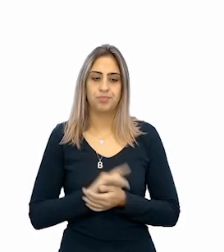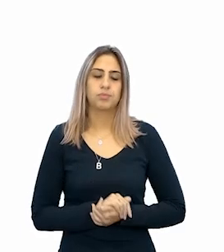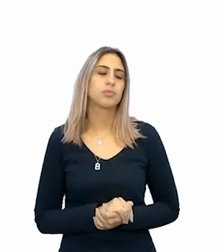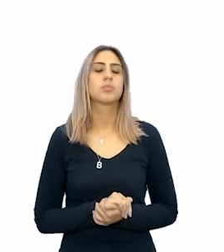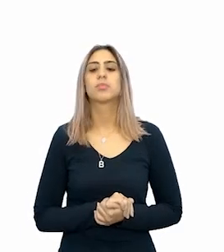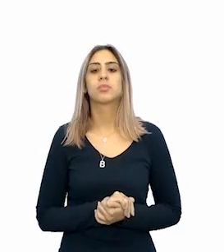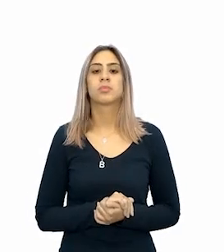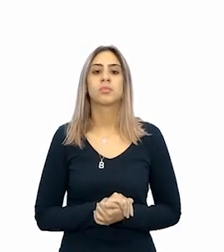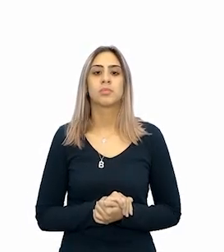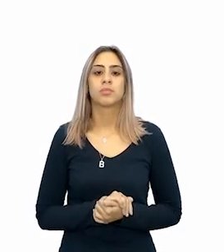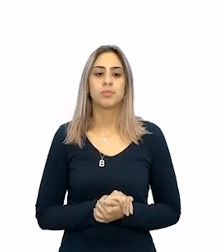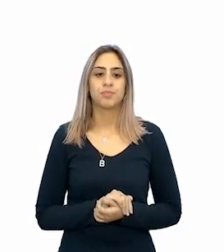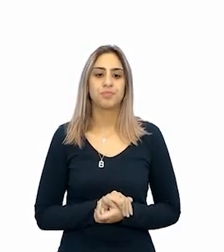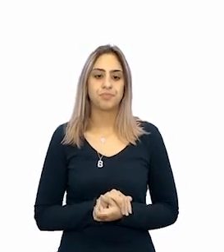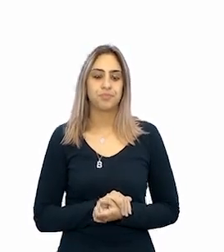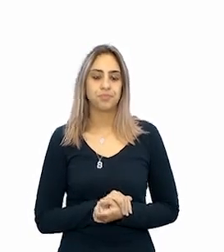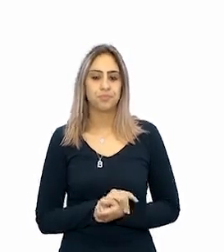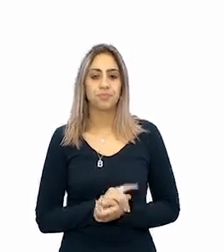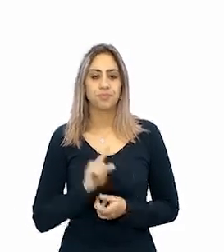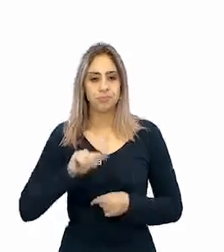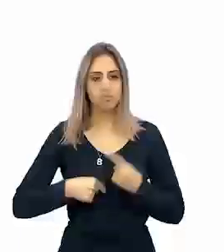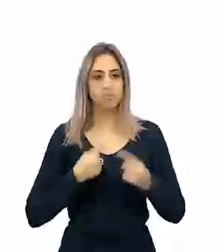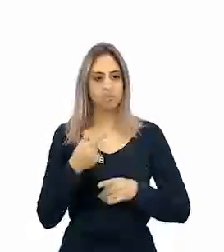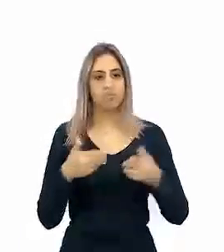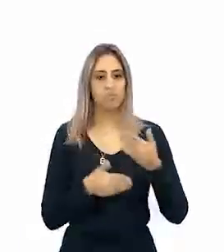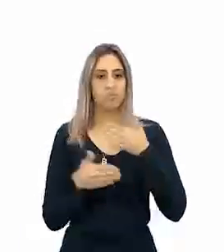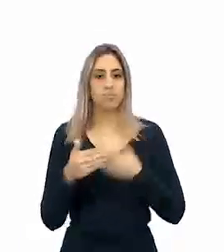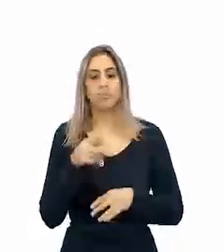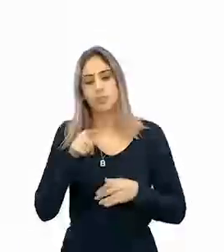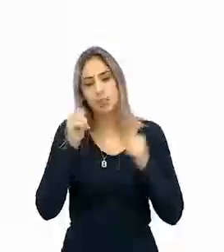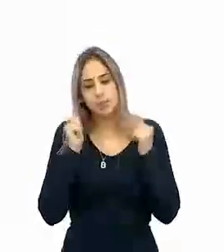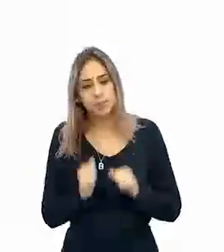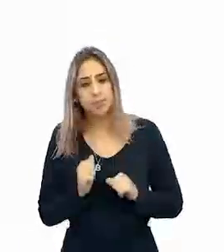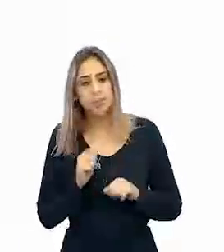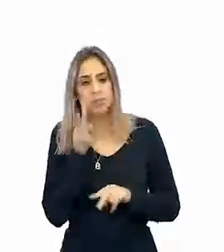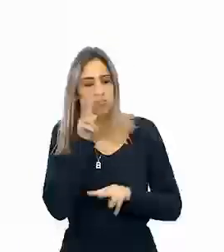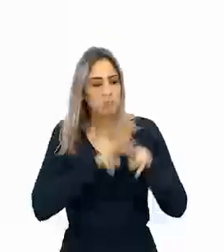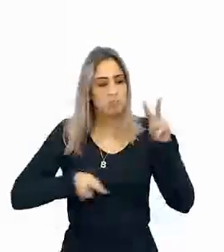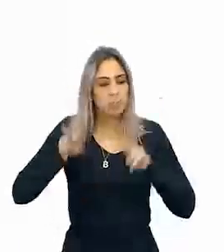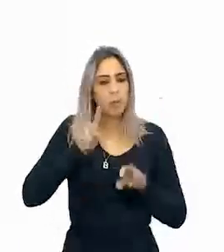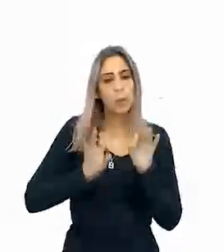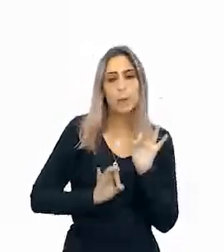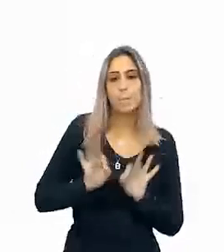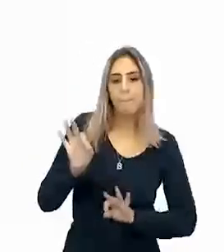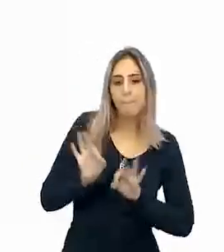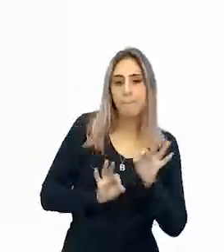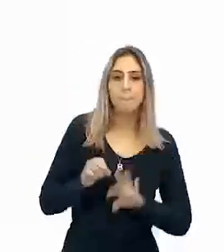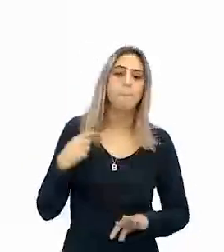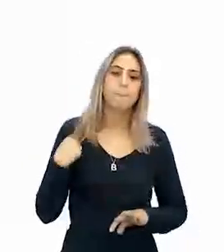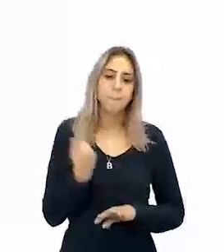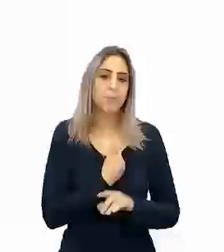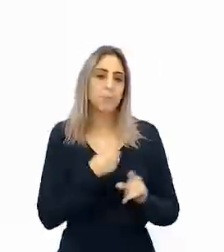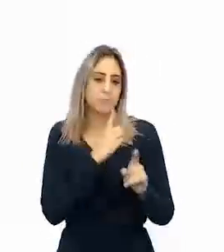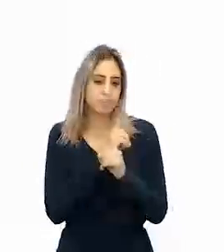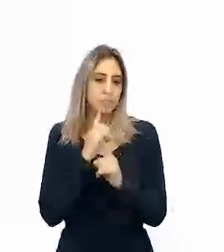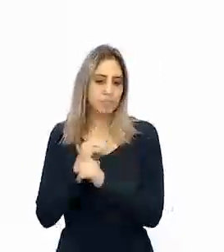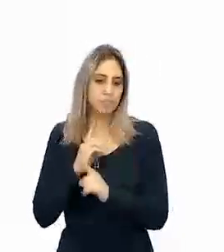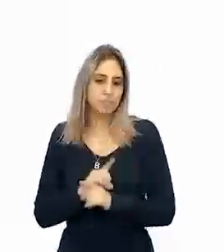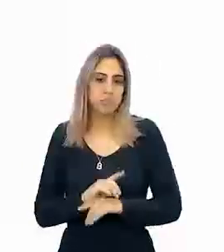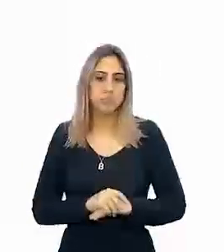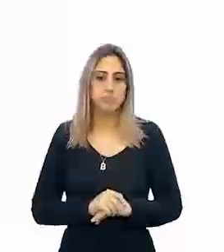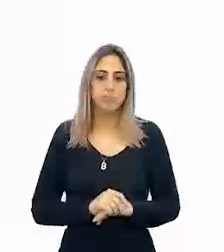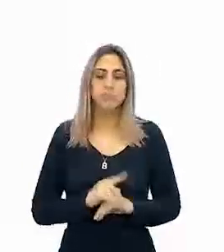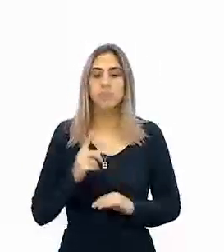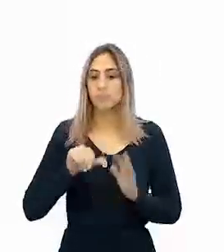didático. No próximo slide, vocês podem observar a organização do nosso encontro.